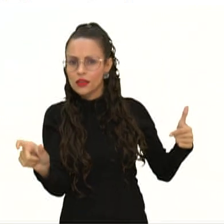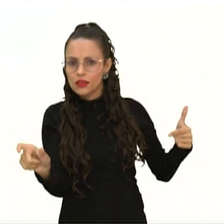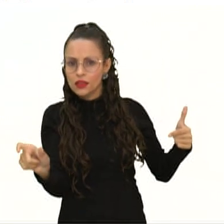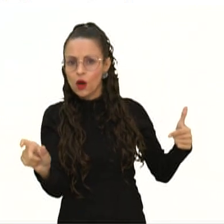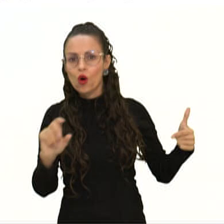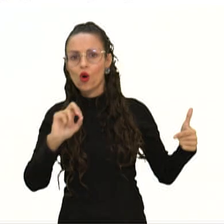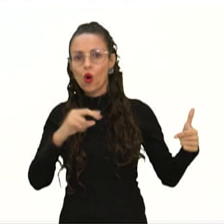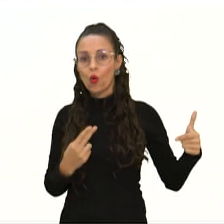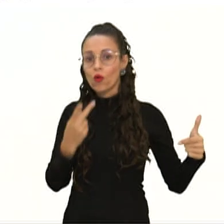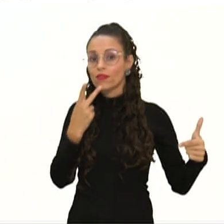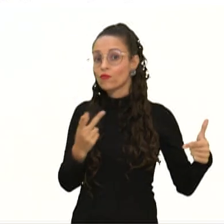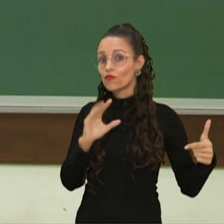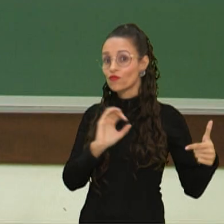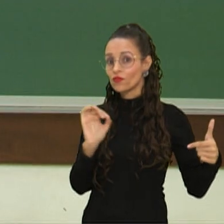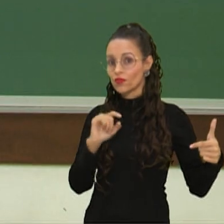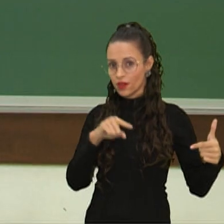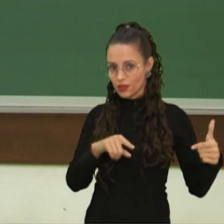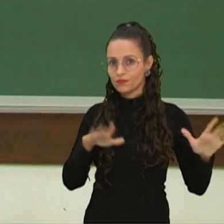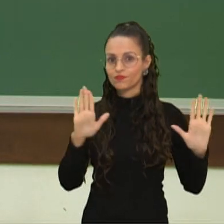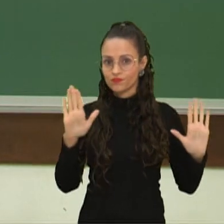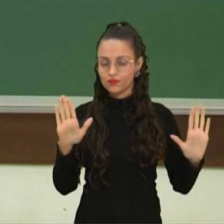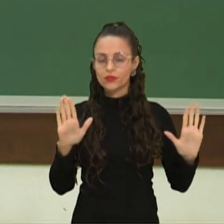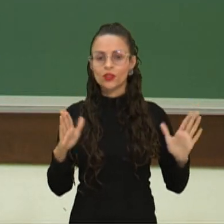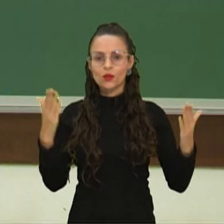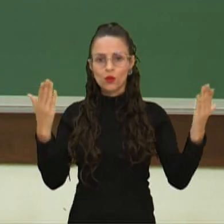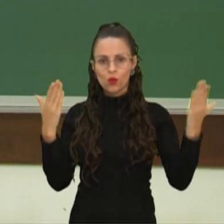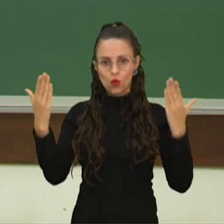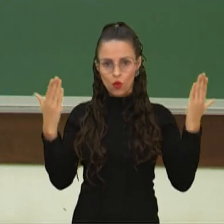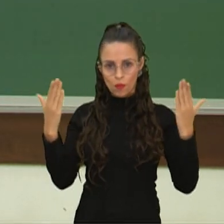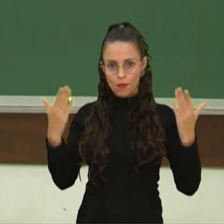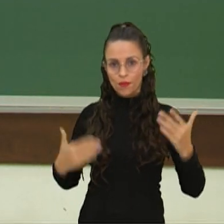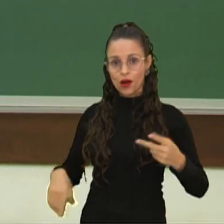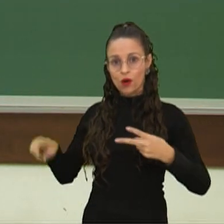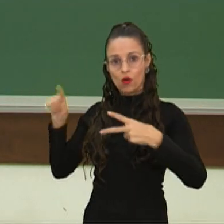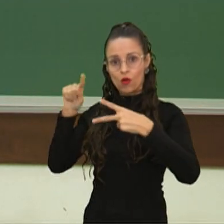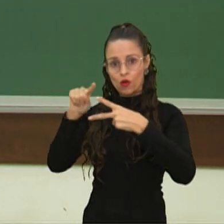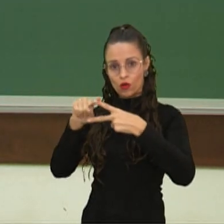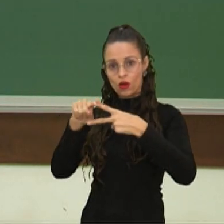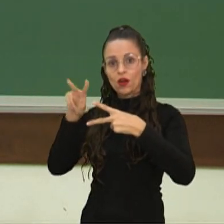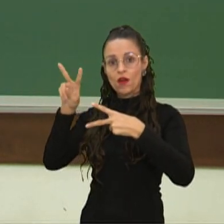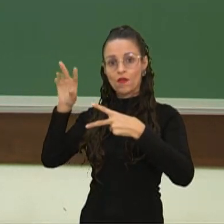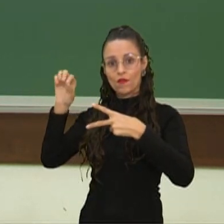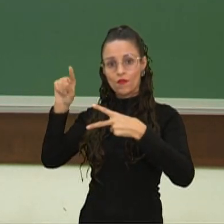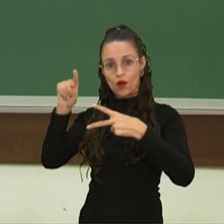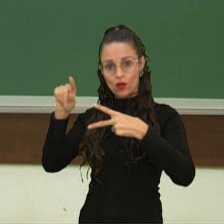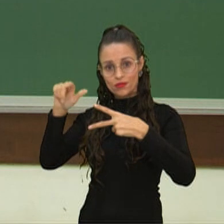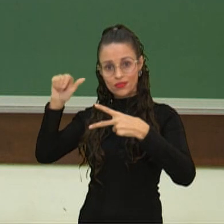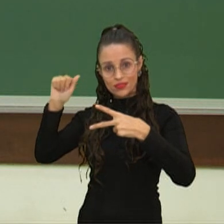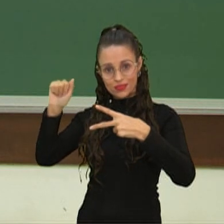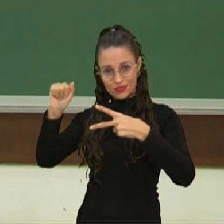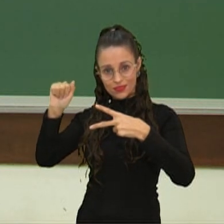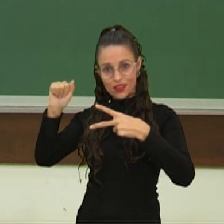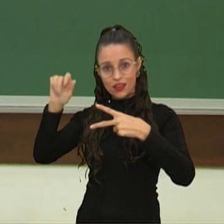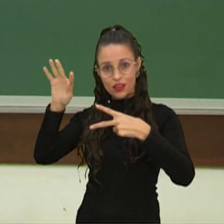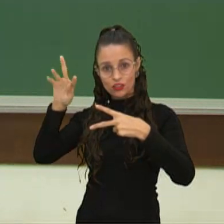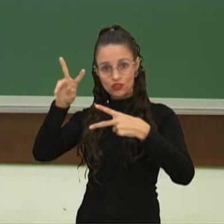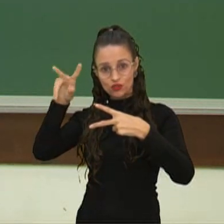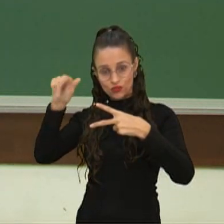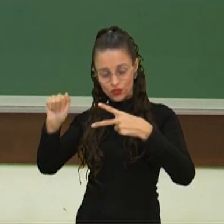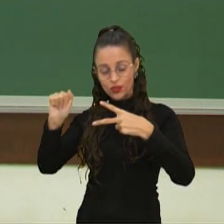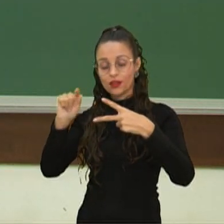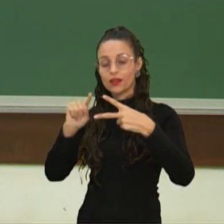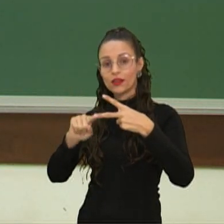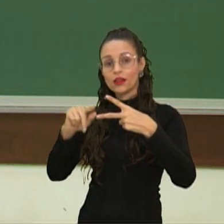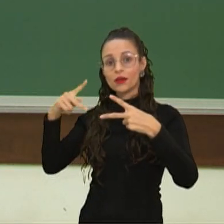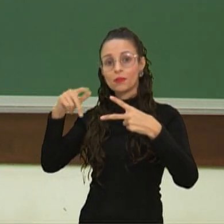não mencioná-lo. Então, quando a gente compara a voz ativa e voz passiva, algumas gramáticas dizem o seguinte: na voz